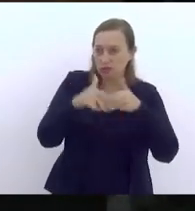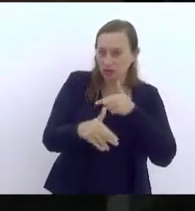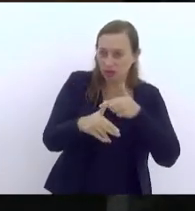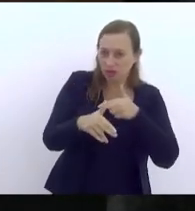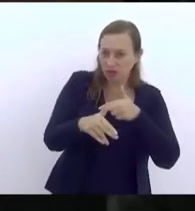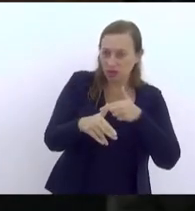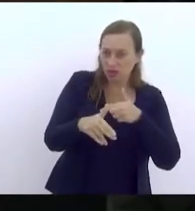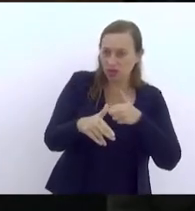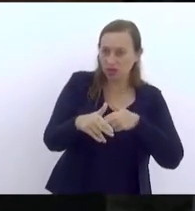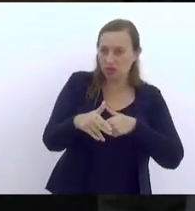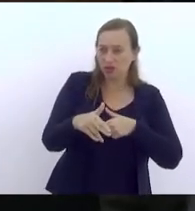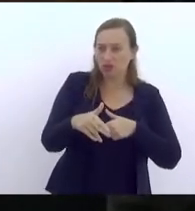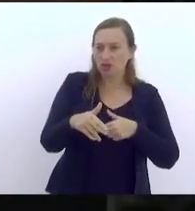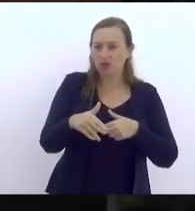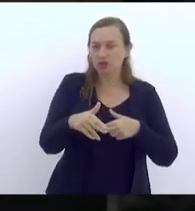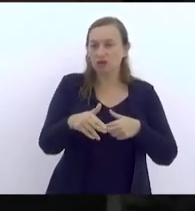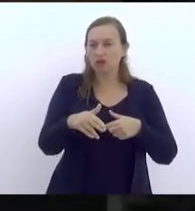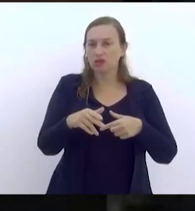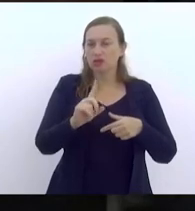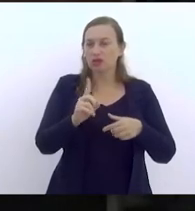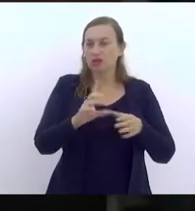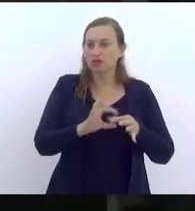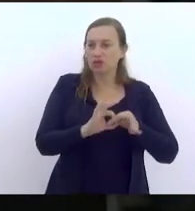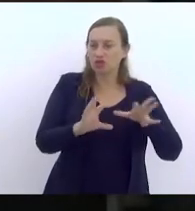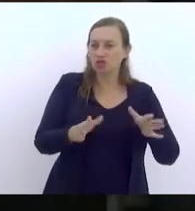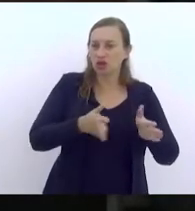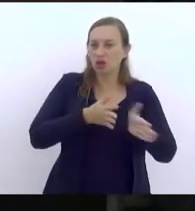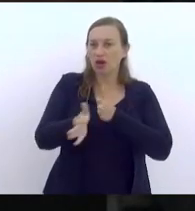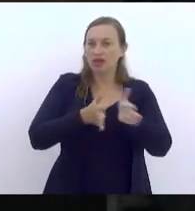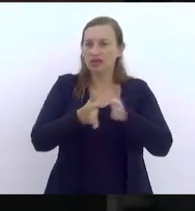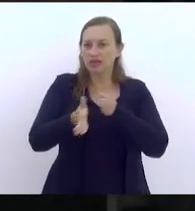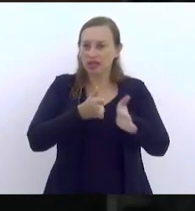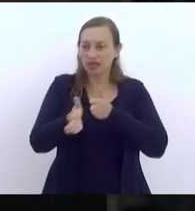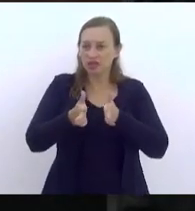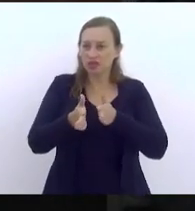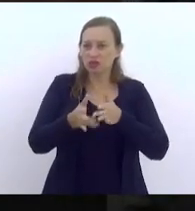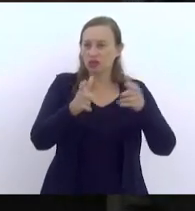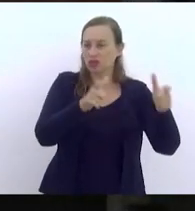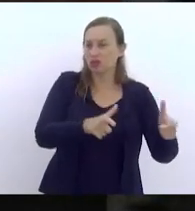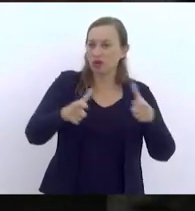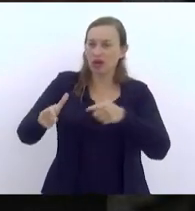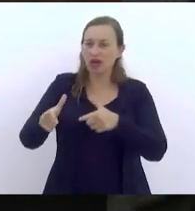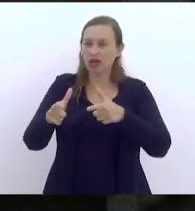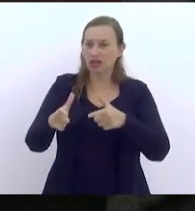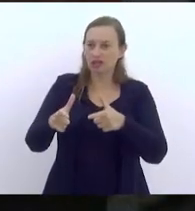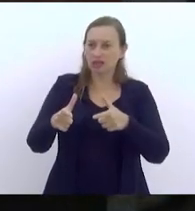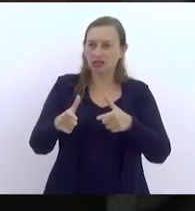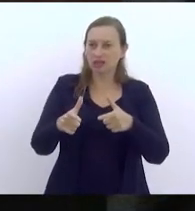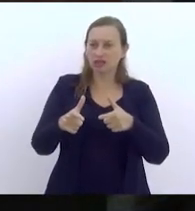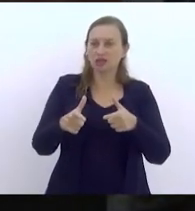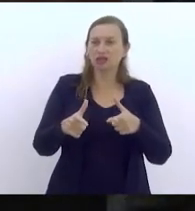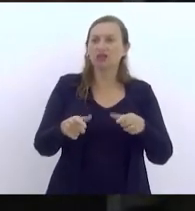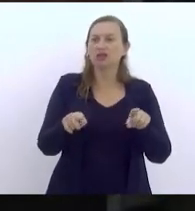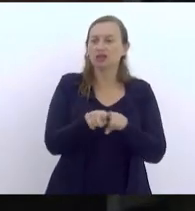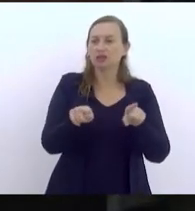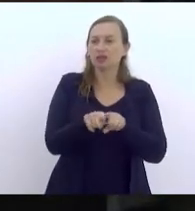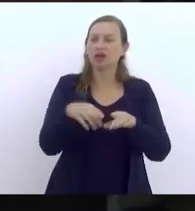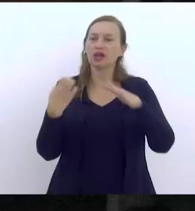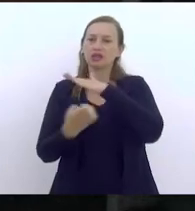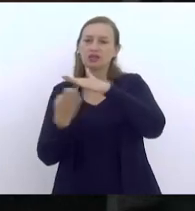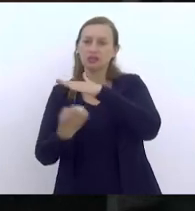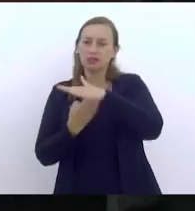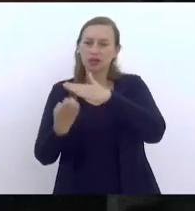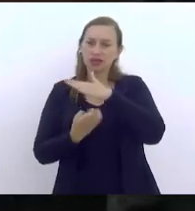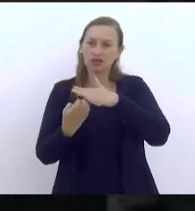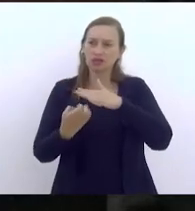obstar ou recusar a livre locomoção em estabelecimentos da administração direta ou indireta e das concessionárias de serviço